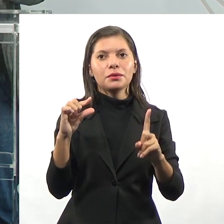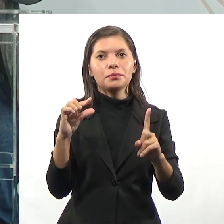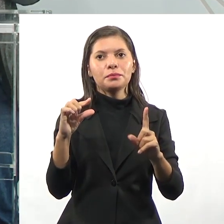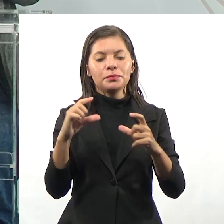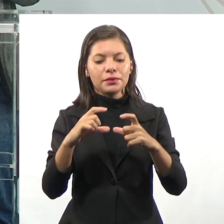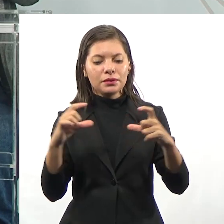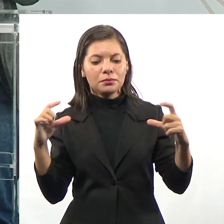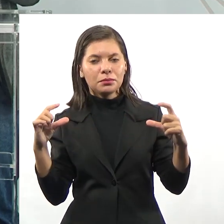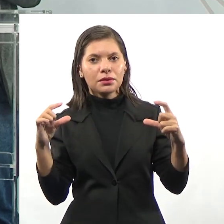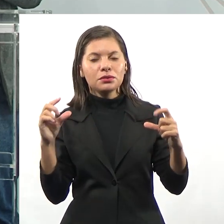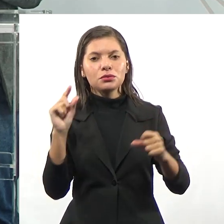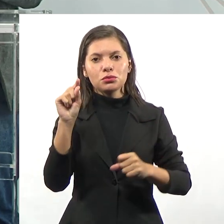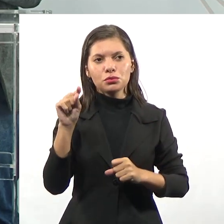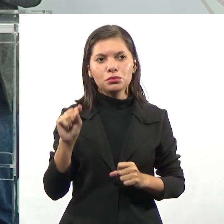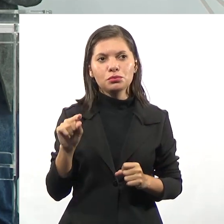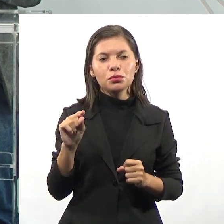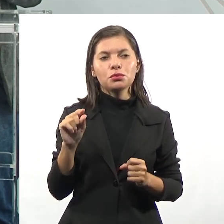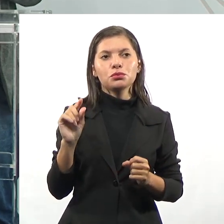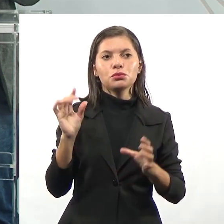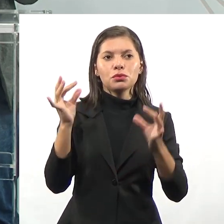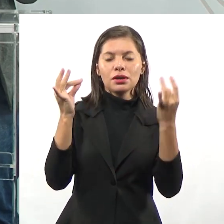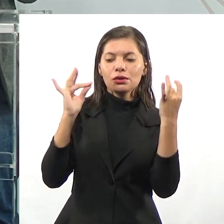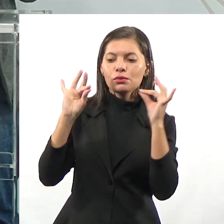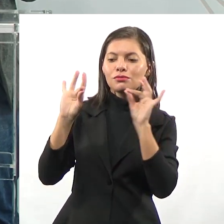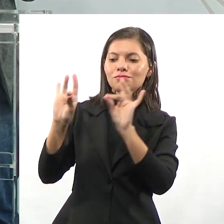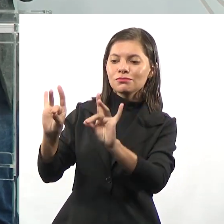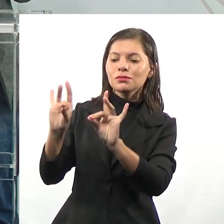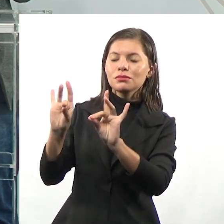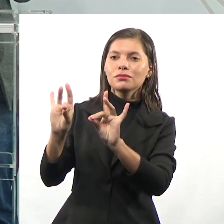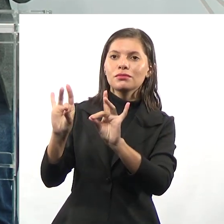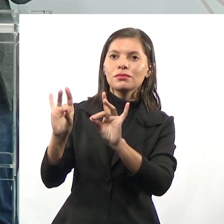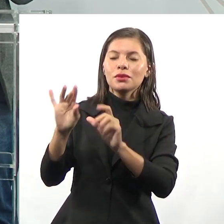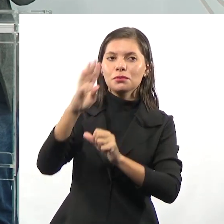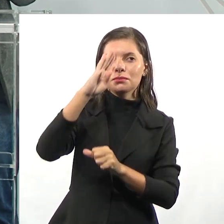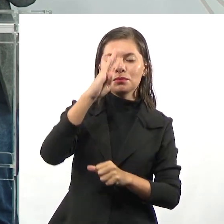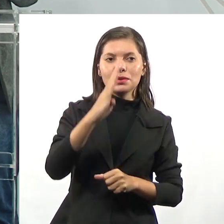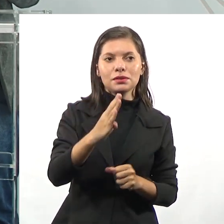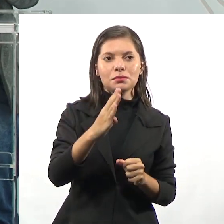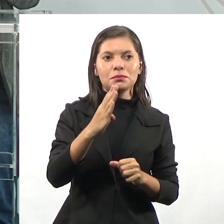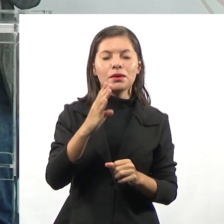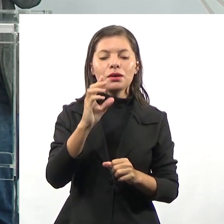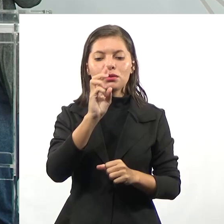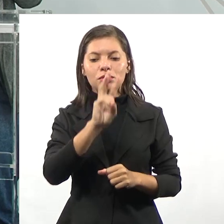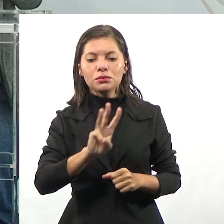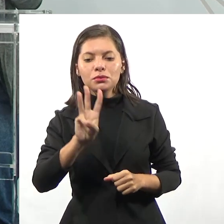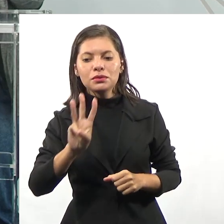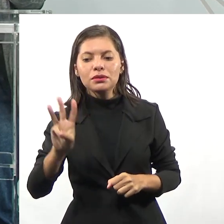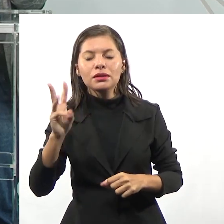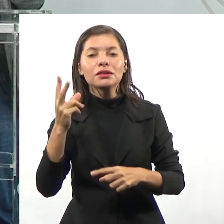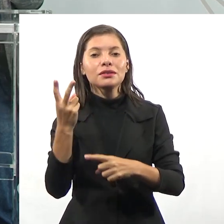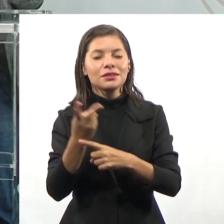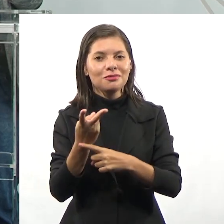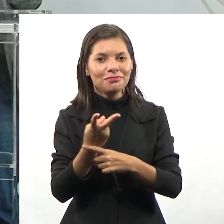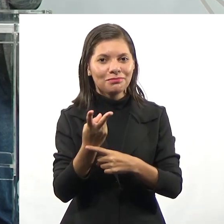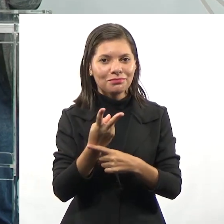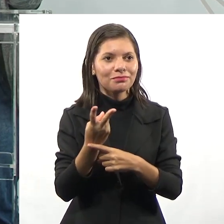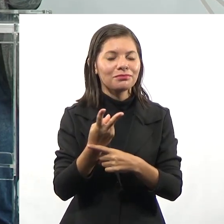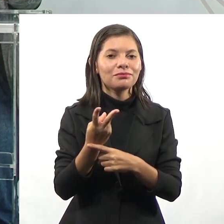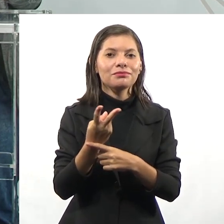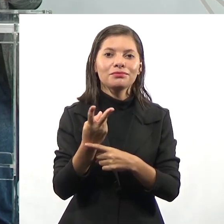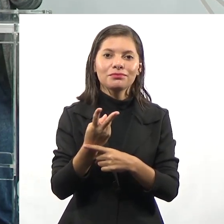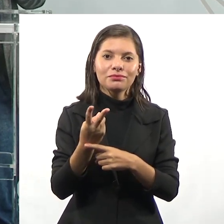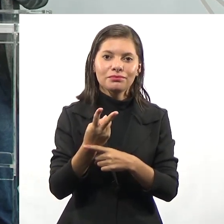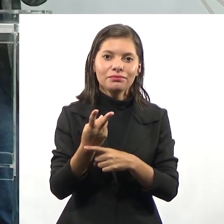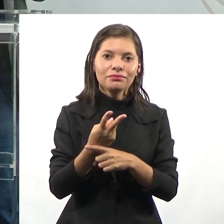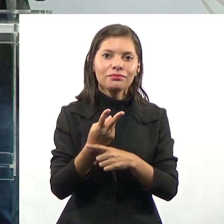quer, espaço, site, dois pontos, e aí cola o endereço principal do site que você está buscando o